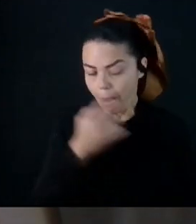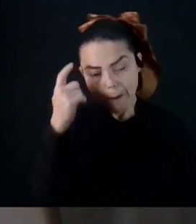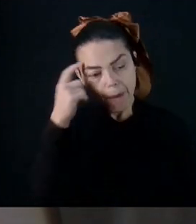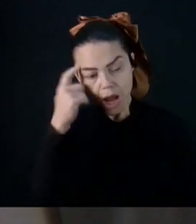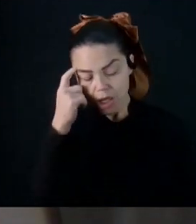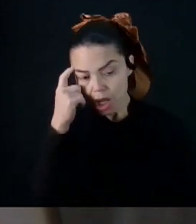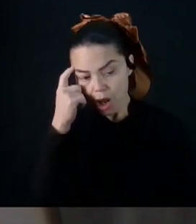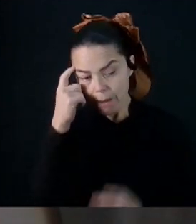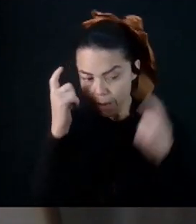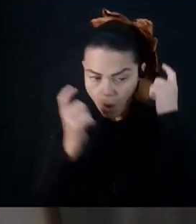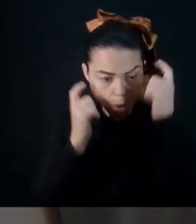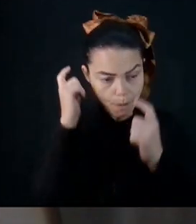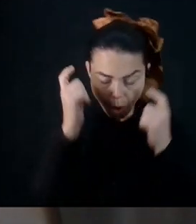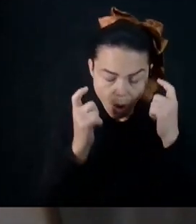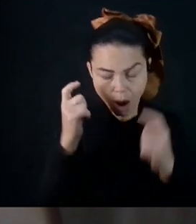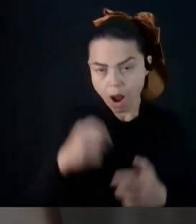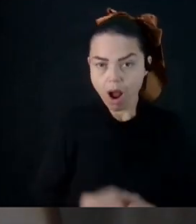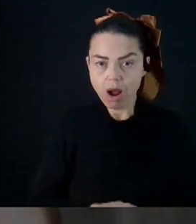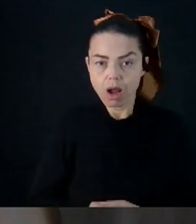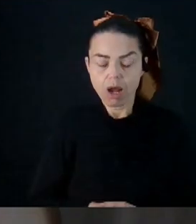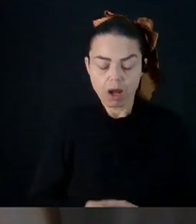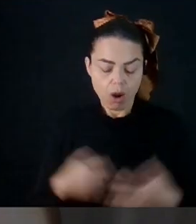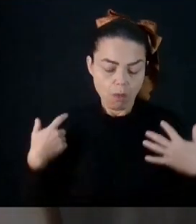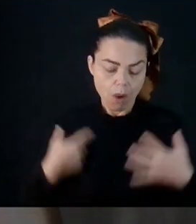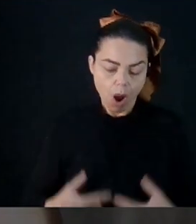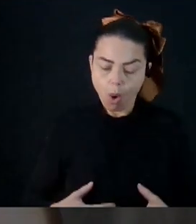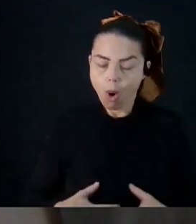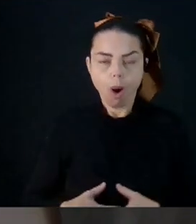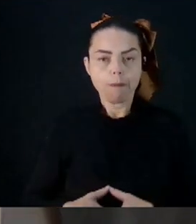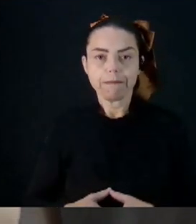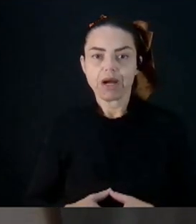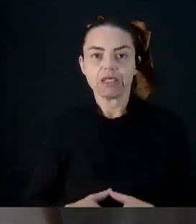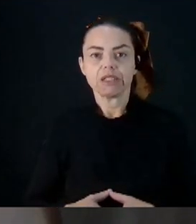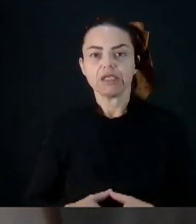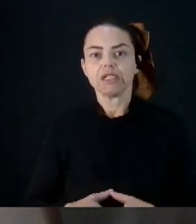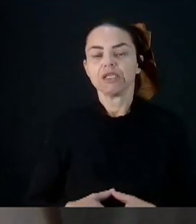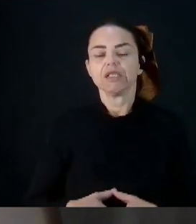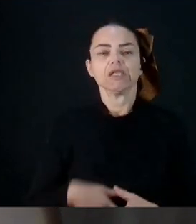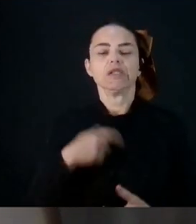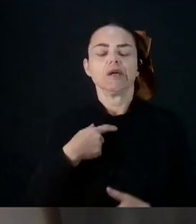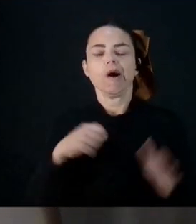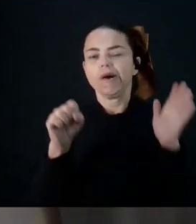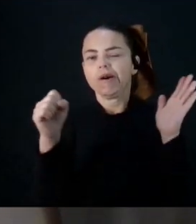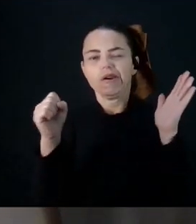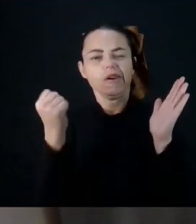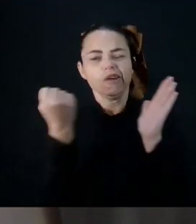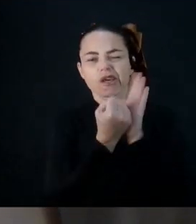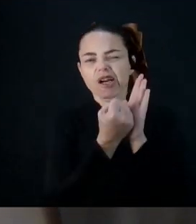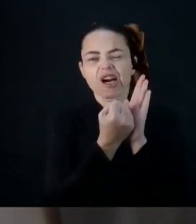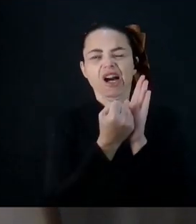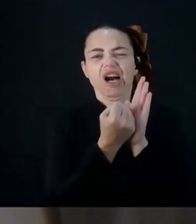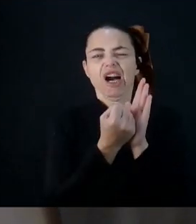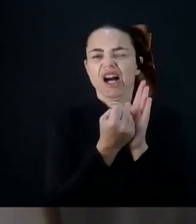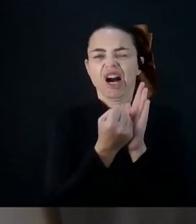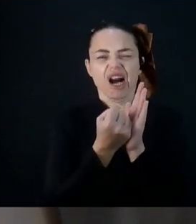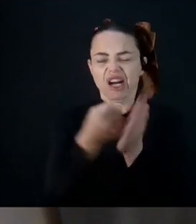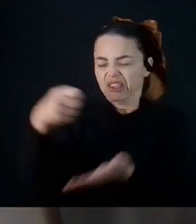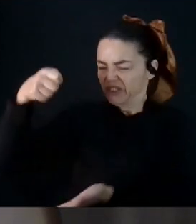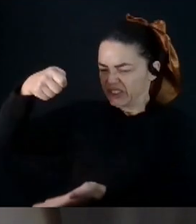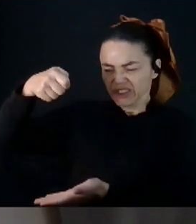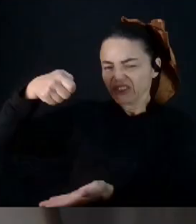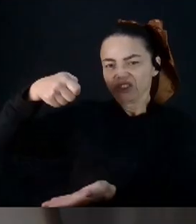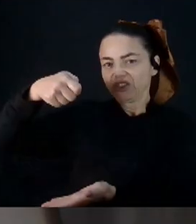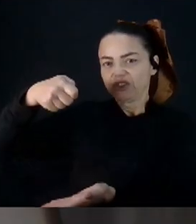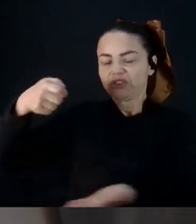se ela não for com a roupa X, com a maquiagem X, né? Se não levar a necessaire. Mãe, se eu não levar a necessaire hoje